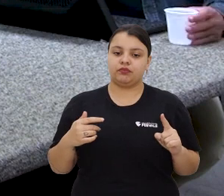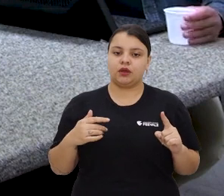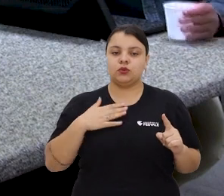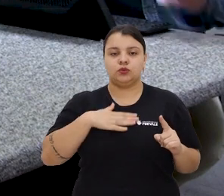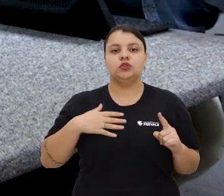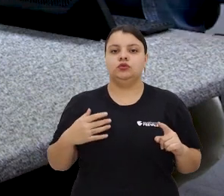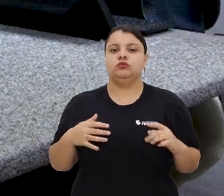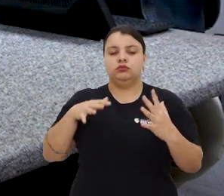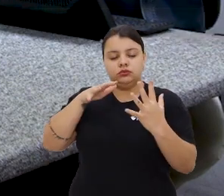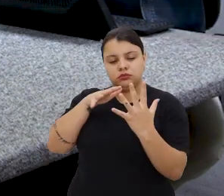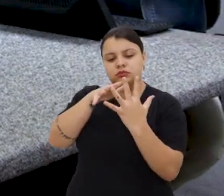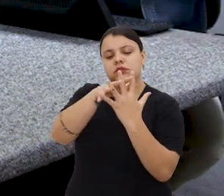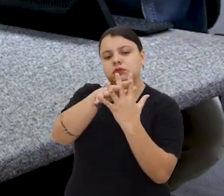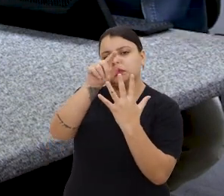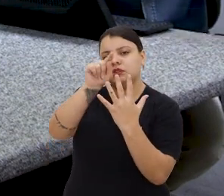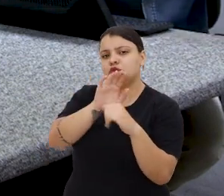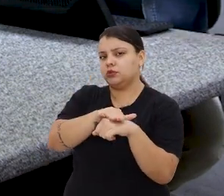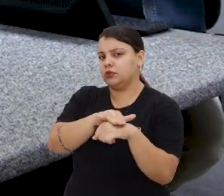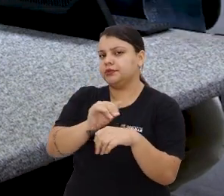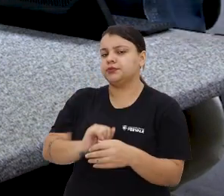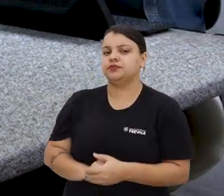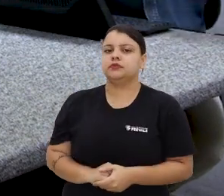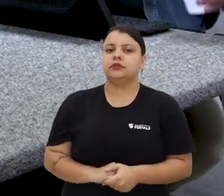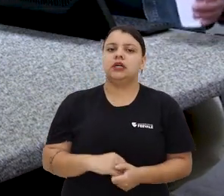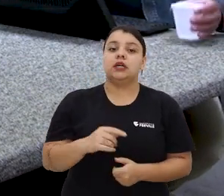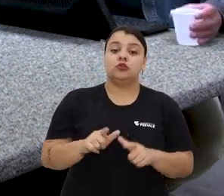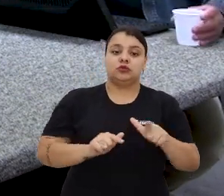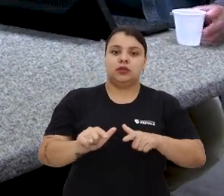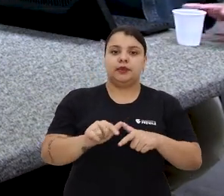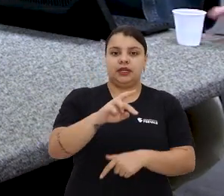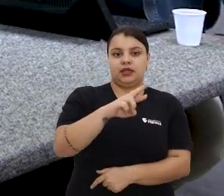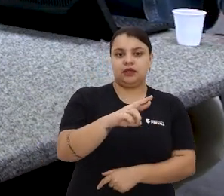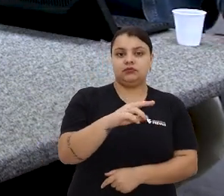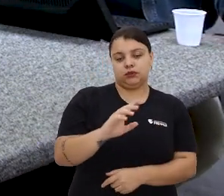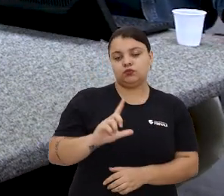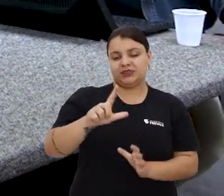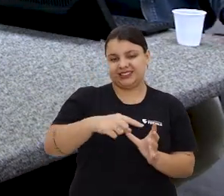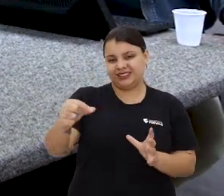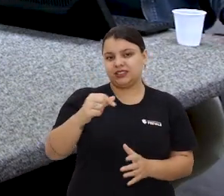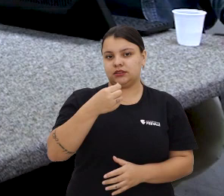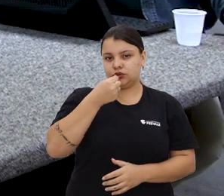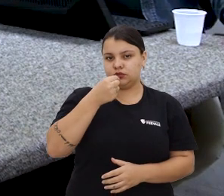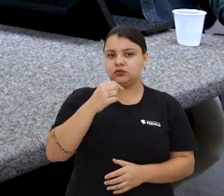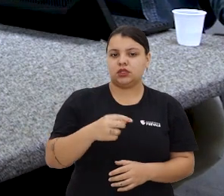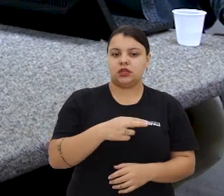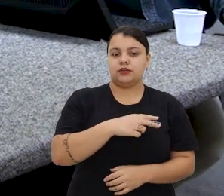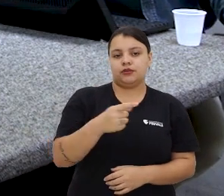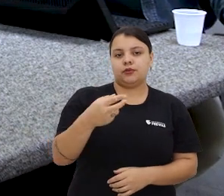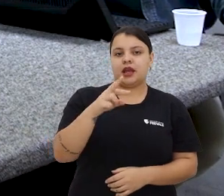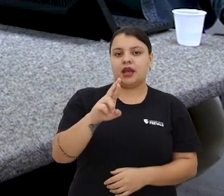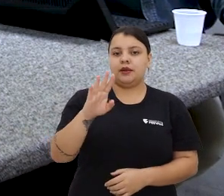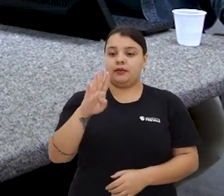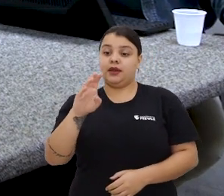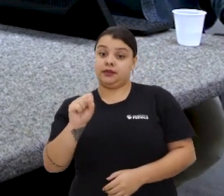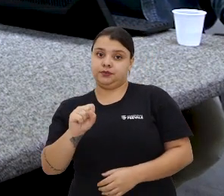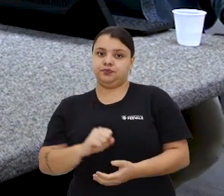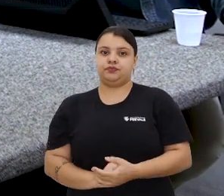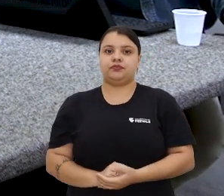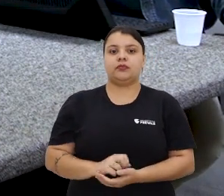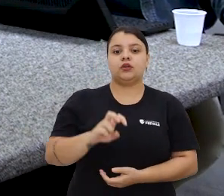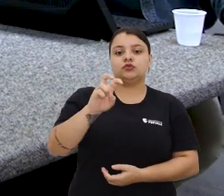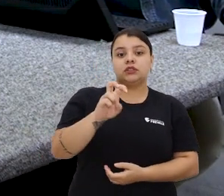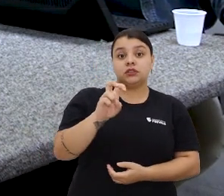assim, super transparente uma situação. Eu trabalhei na RBS, eu saio da arbitragem e vou para a RBS, tá? No dia 5 de maio